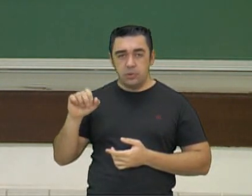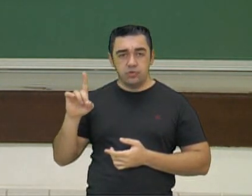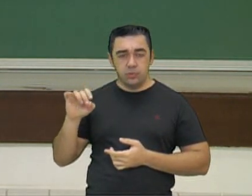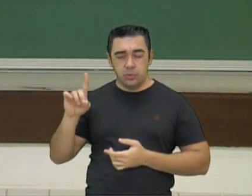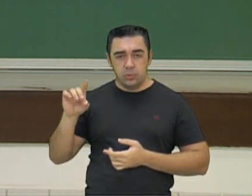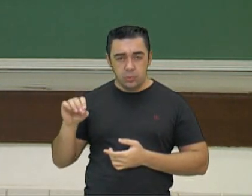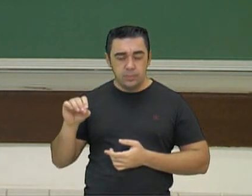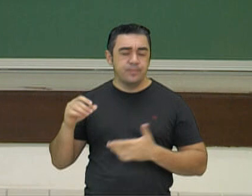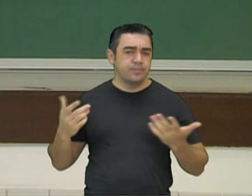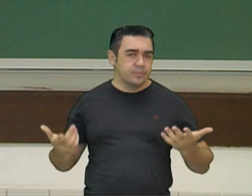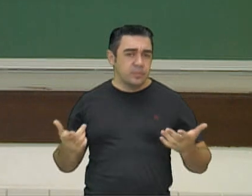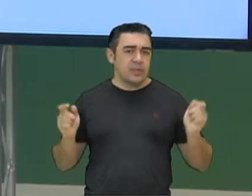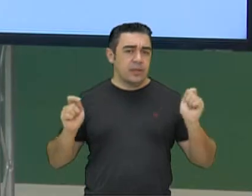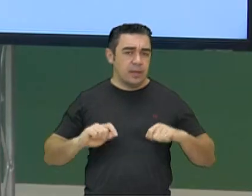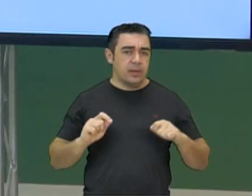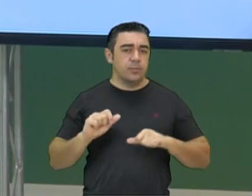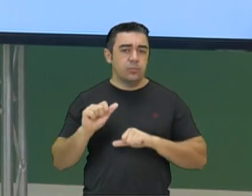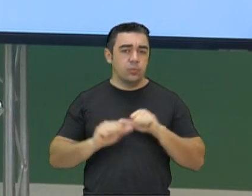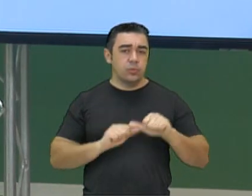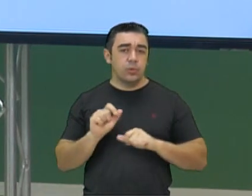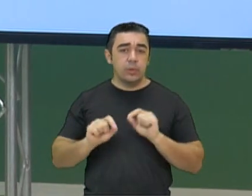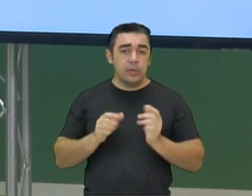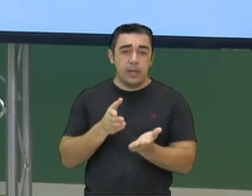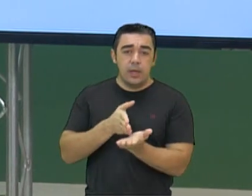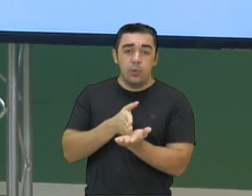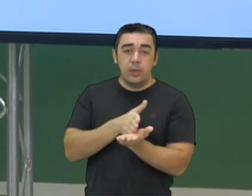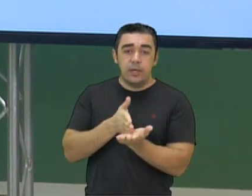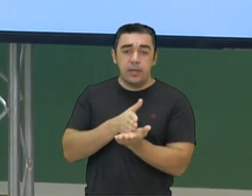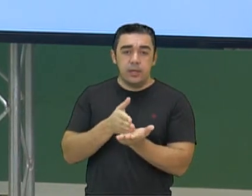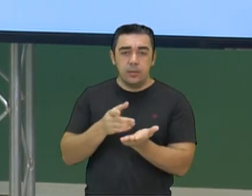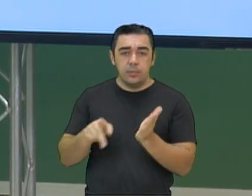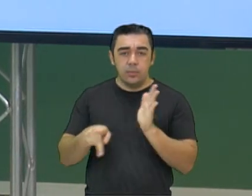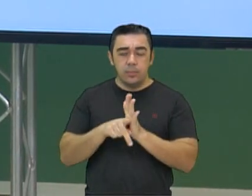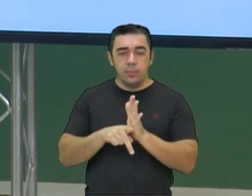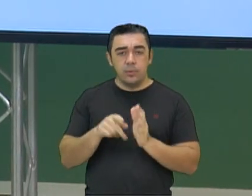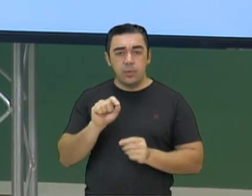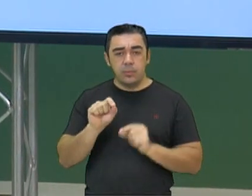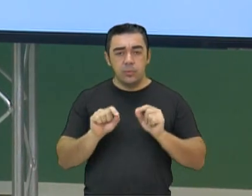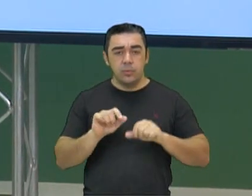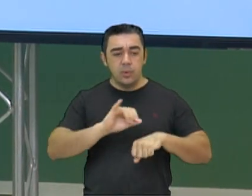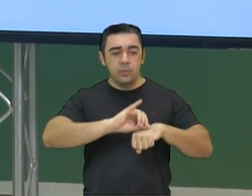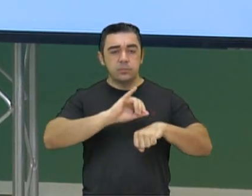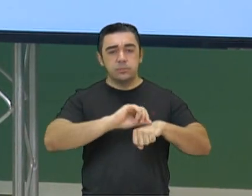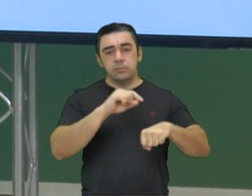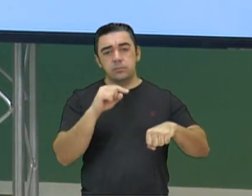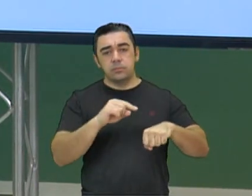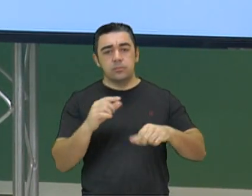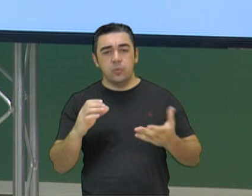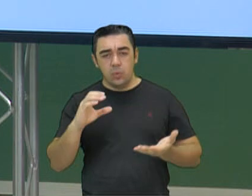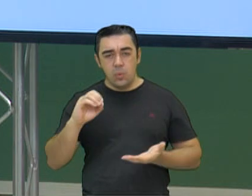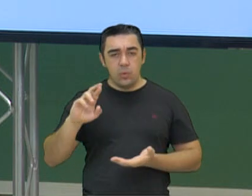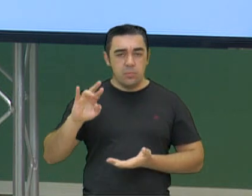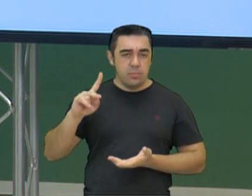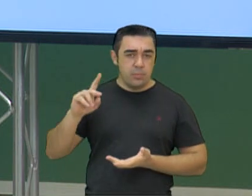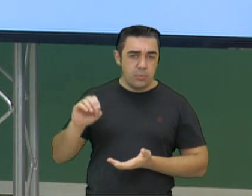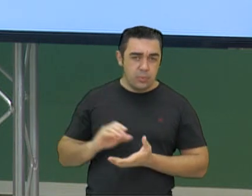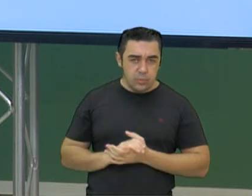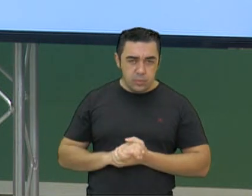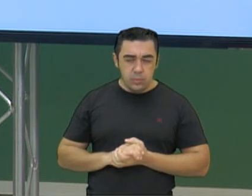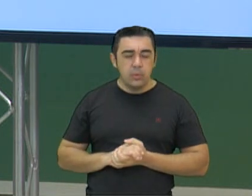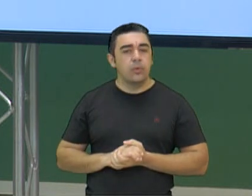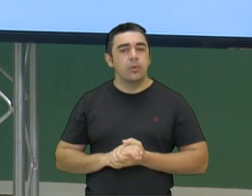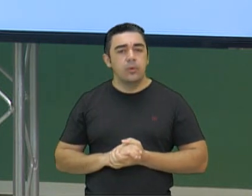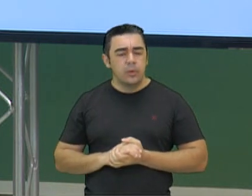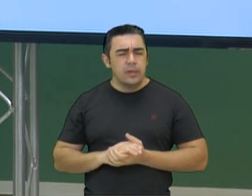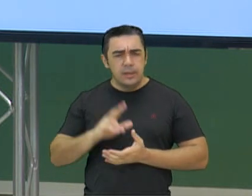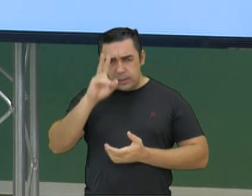pode alterar o estado de equilíbrio de um corpo. Lembra o estado de equilíbrio? Já falamos isso na aula anterior, sobre